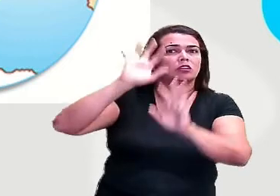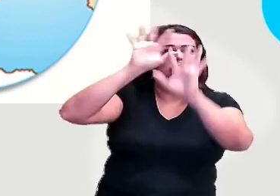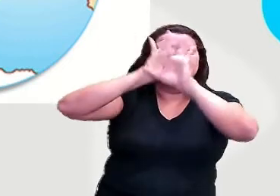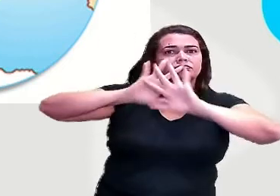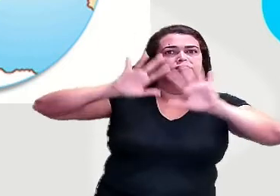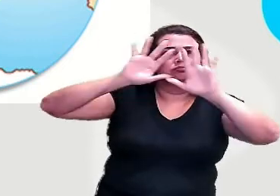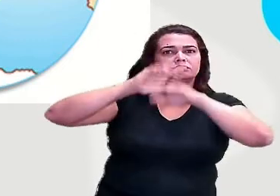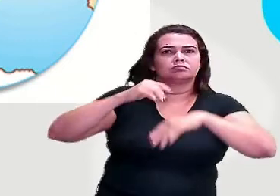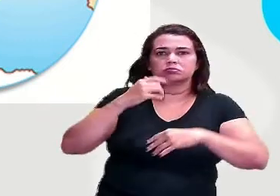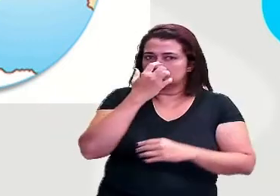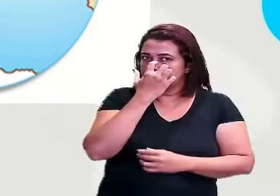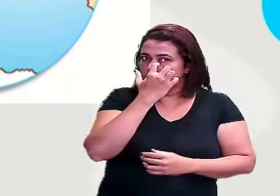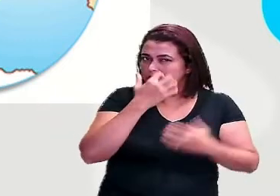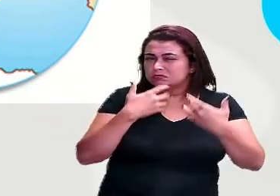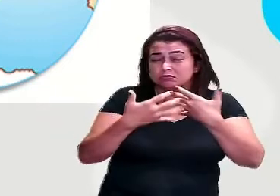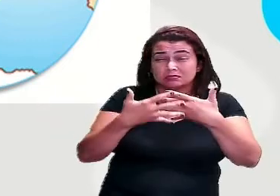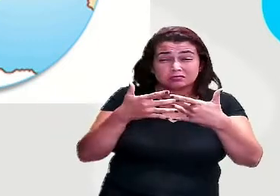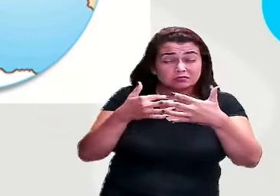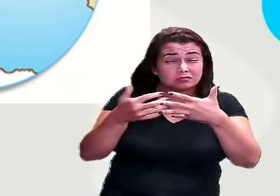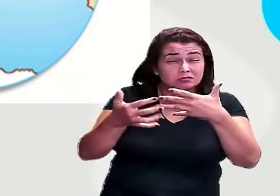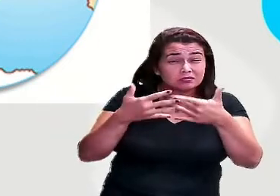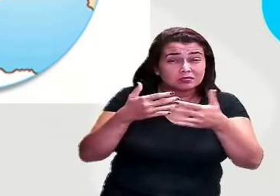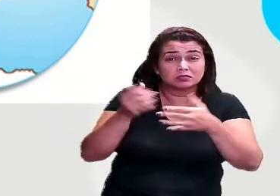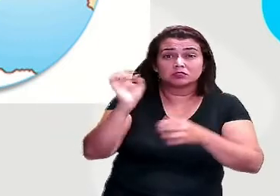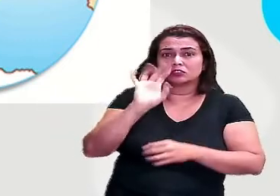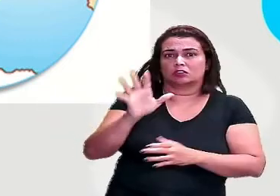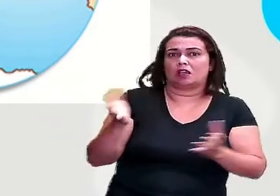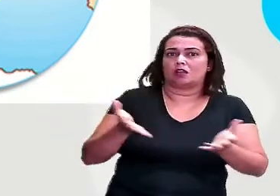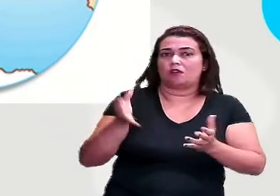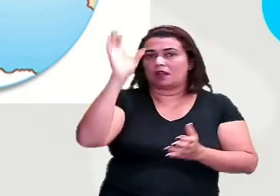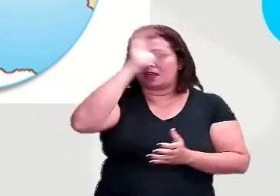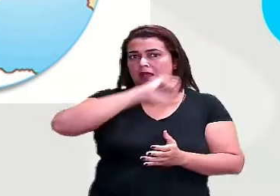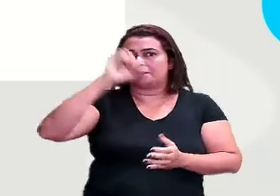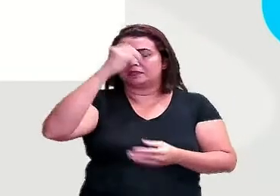falar agora sobre as coordenadas geográficas, né?